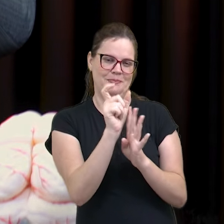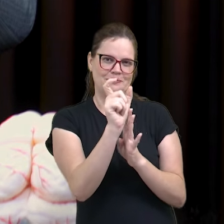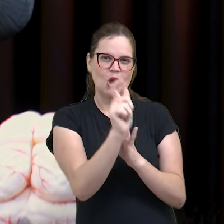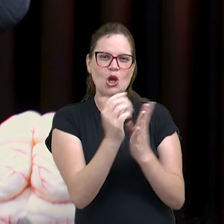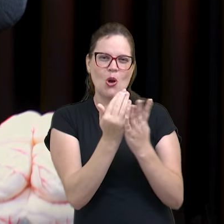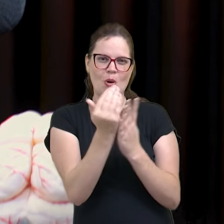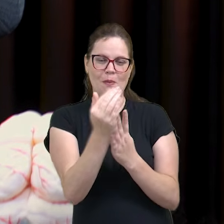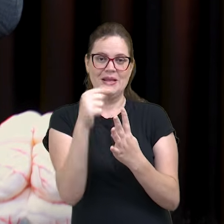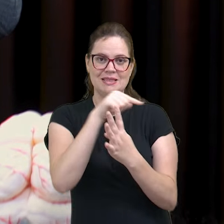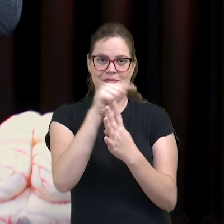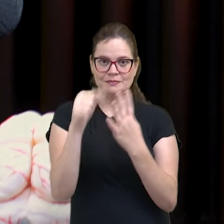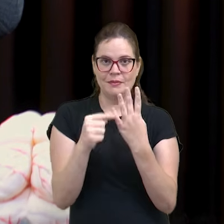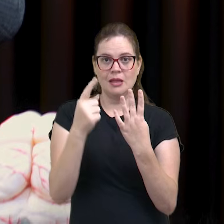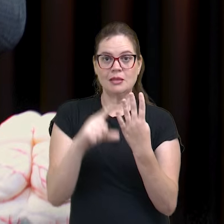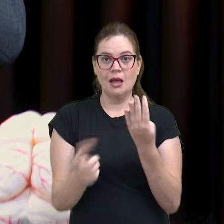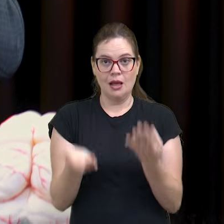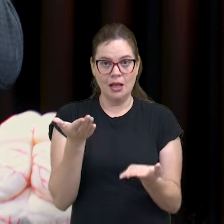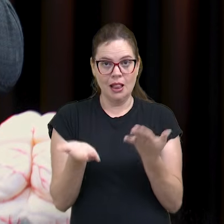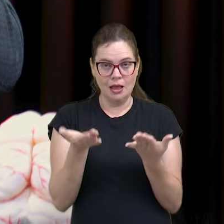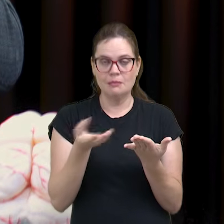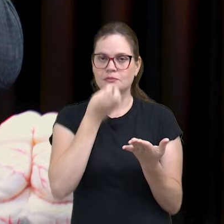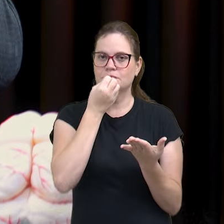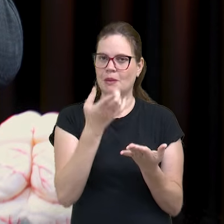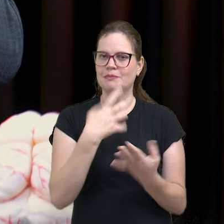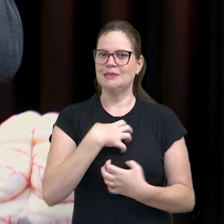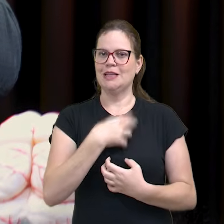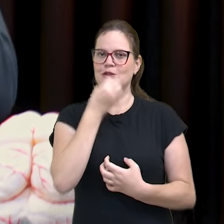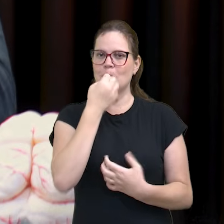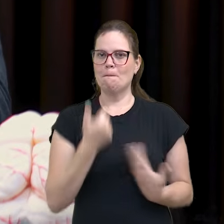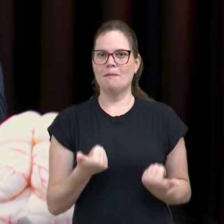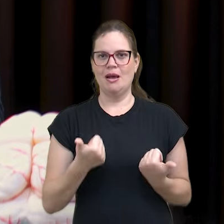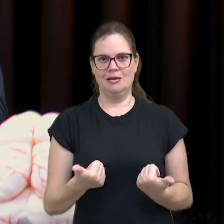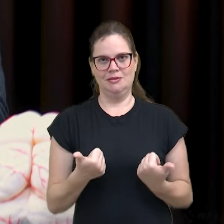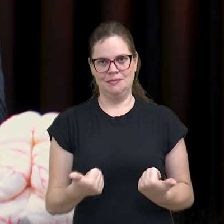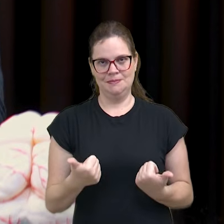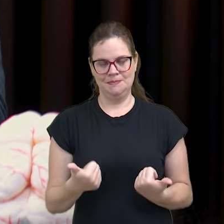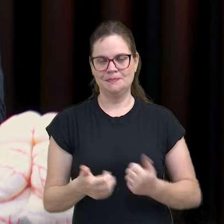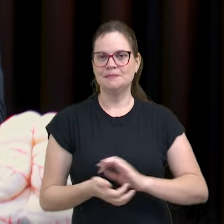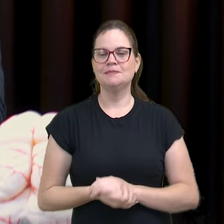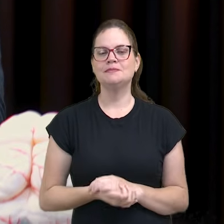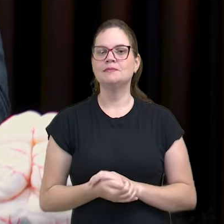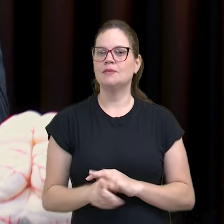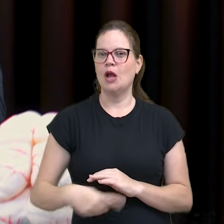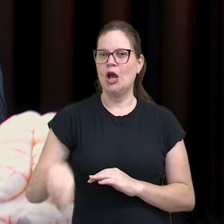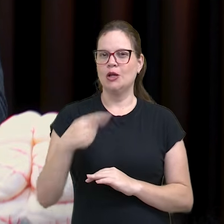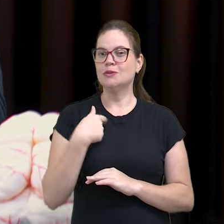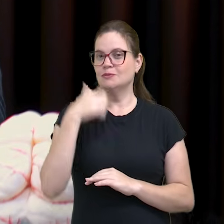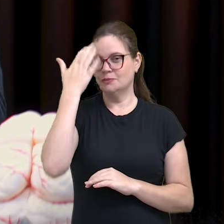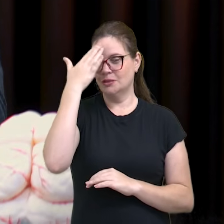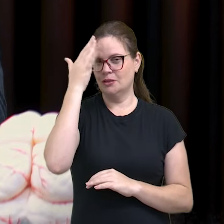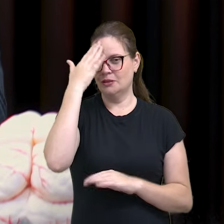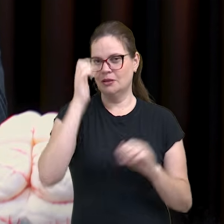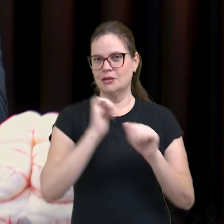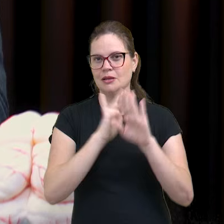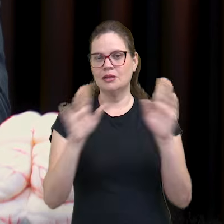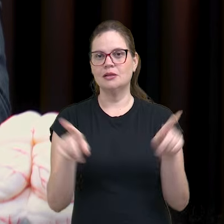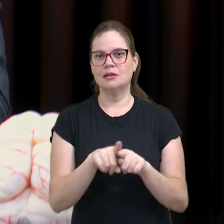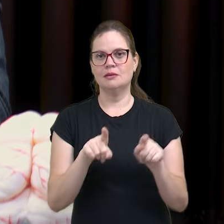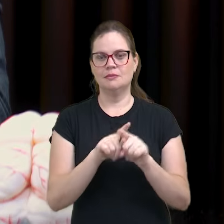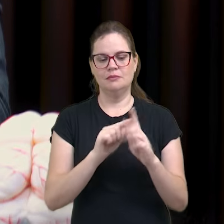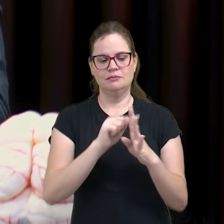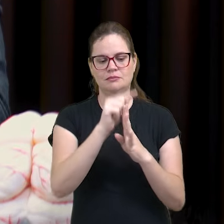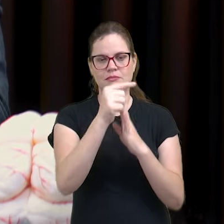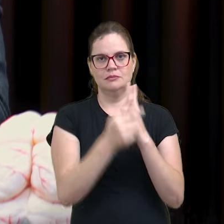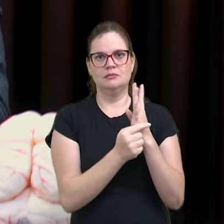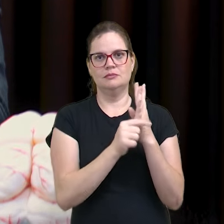hormônios neurotransmissores estão equilibrados, você está bem. Você se sente bem. Né? E